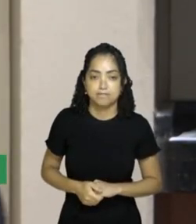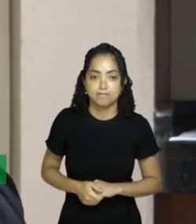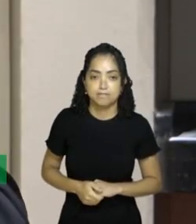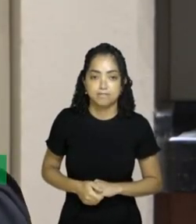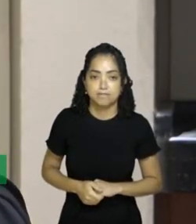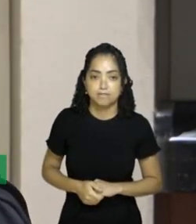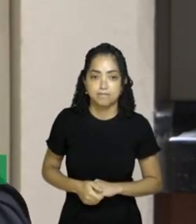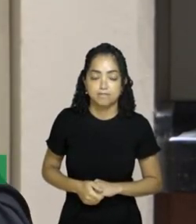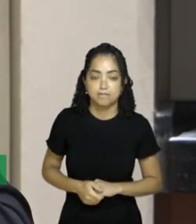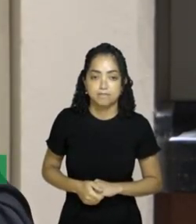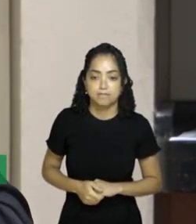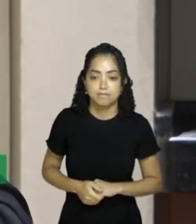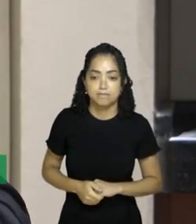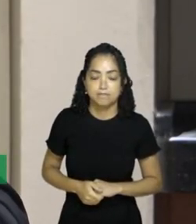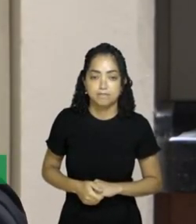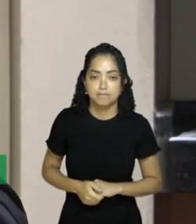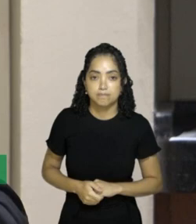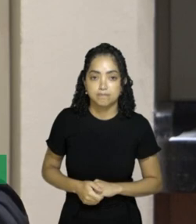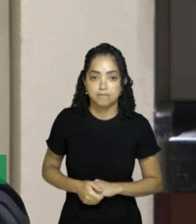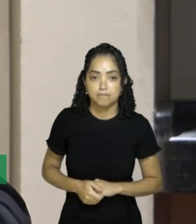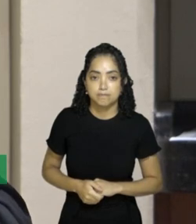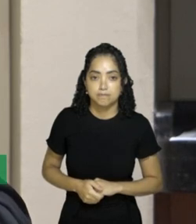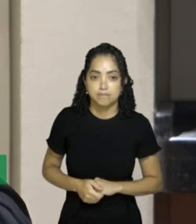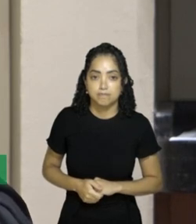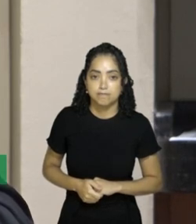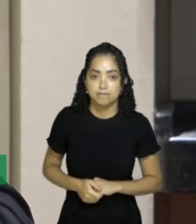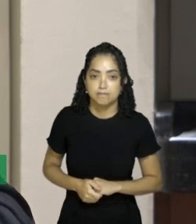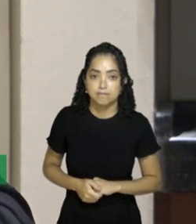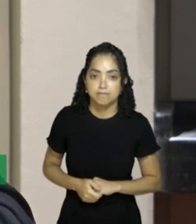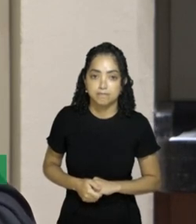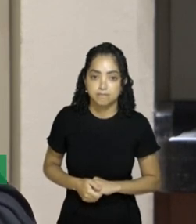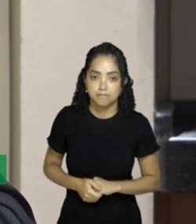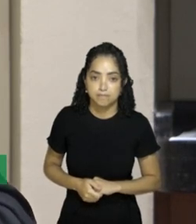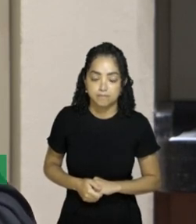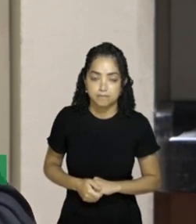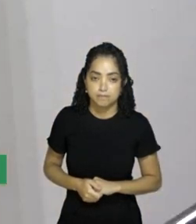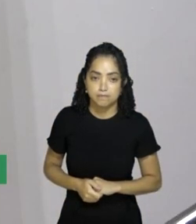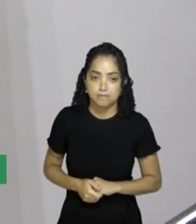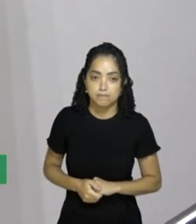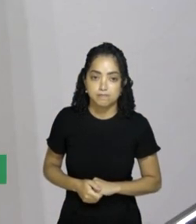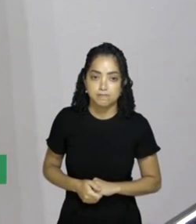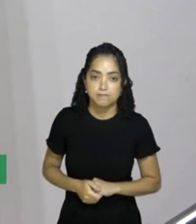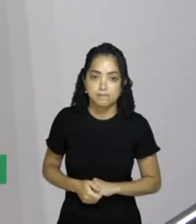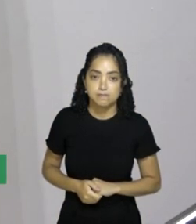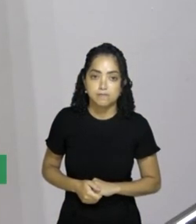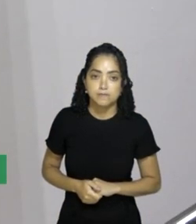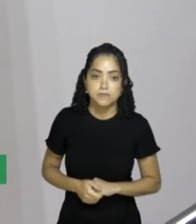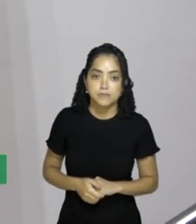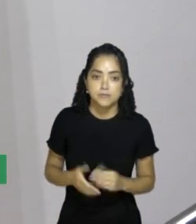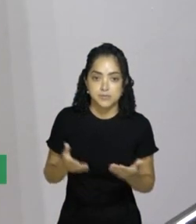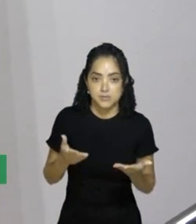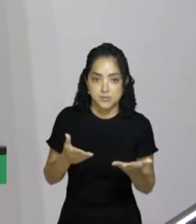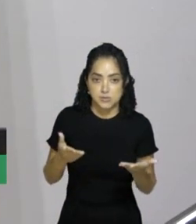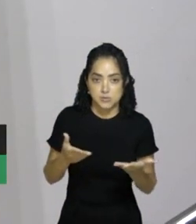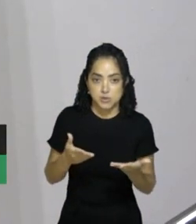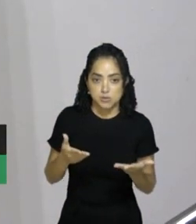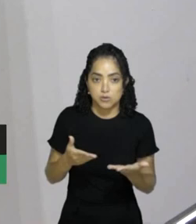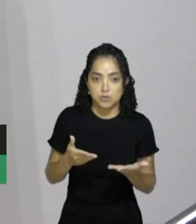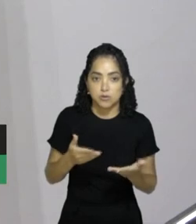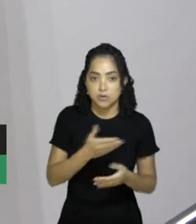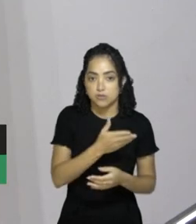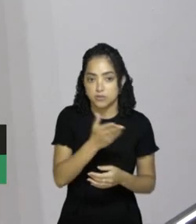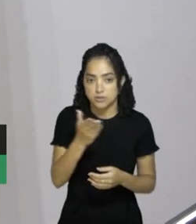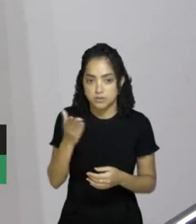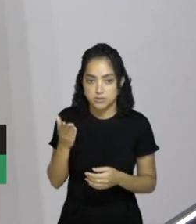Deputado Emerson está em vossa excelência tempo regimental o presidente mesa diretora deputados